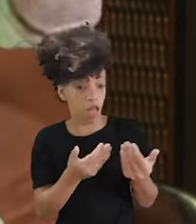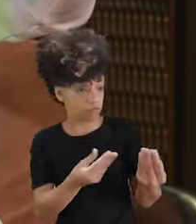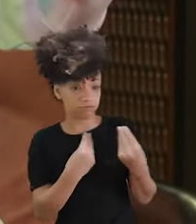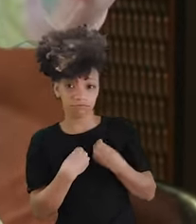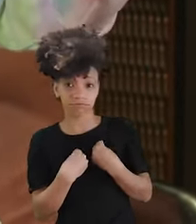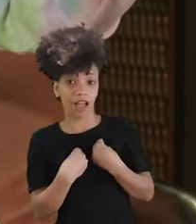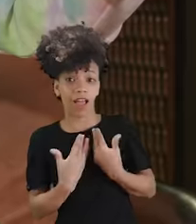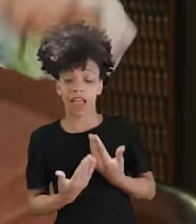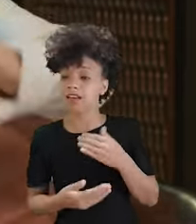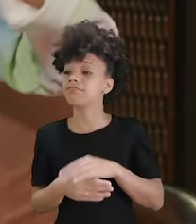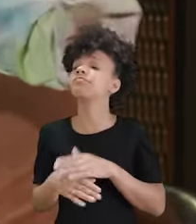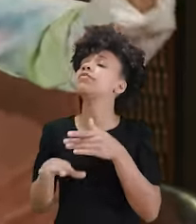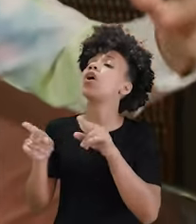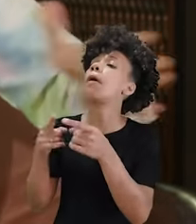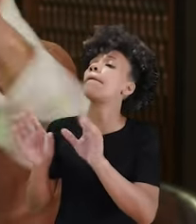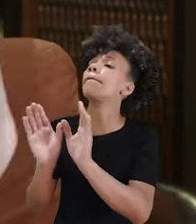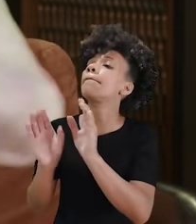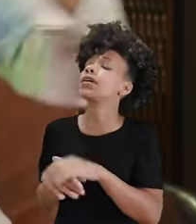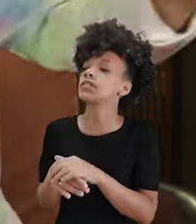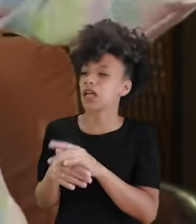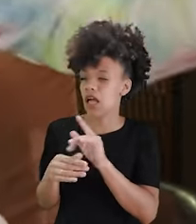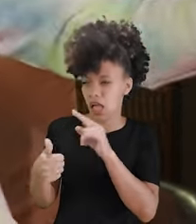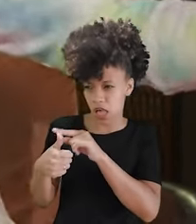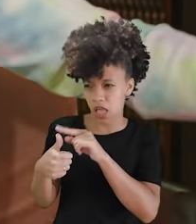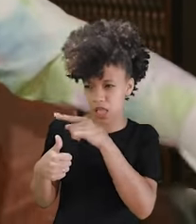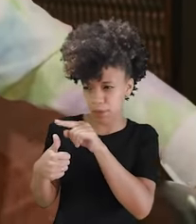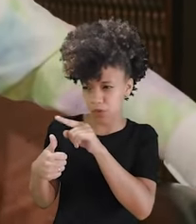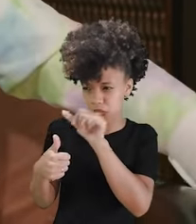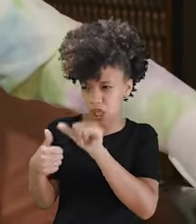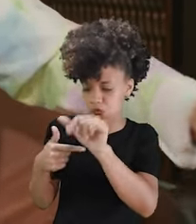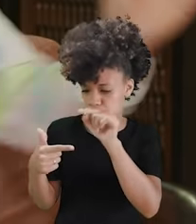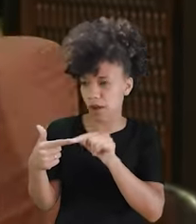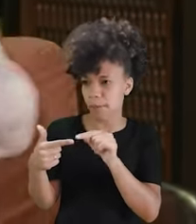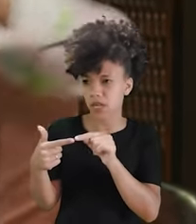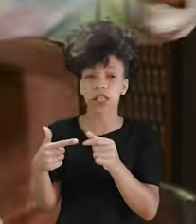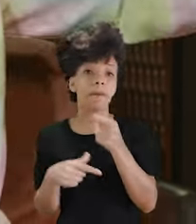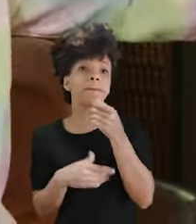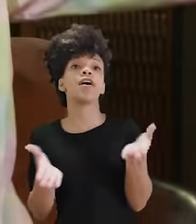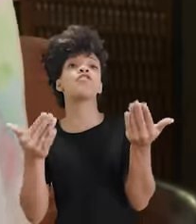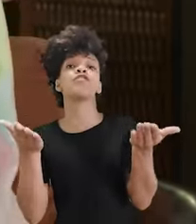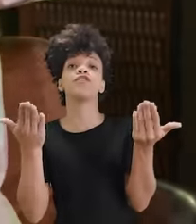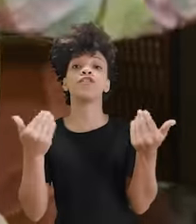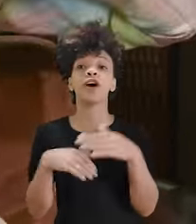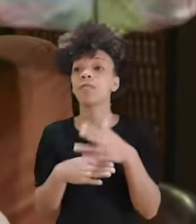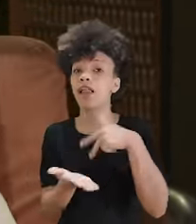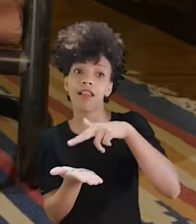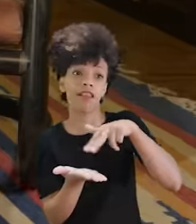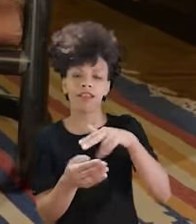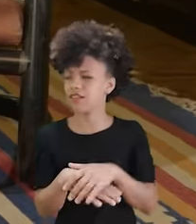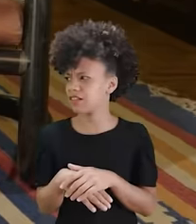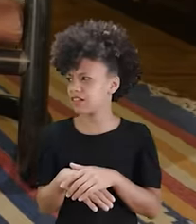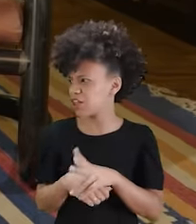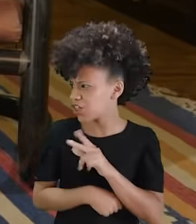aí ela me dava carta branca eu ia lá na Banda e falava passa desse repertório para esse e pegava o microfone e gente vamos levantar